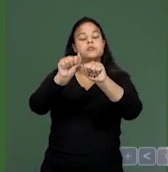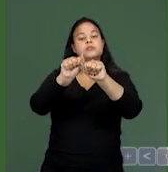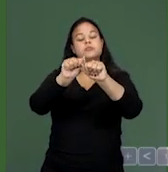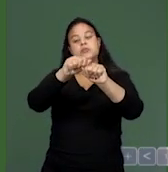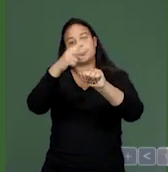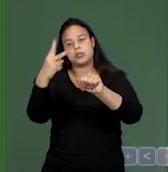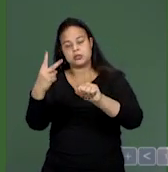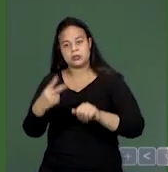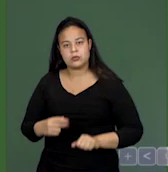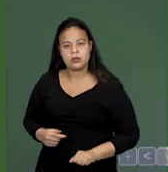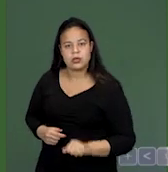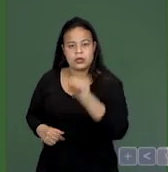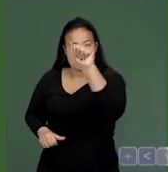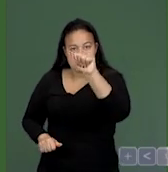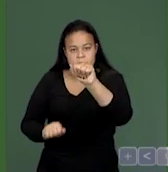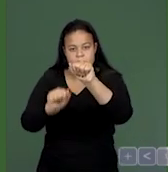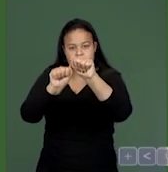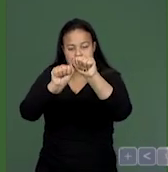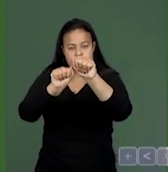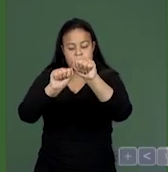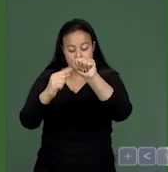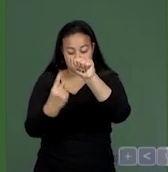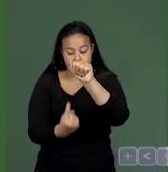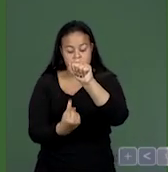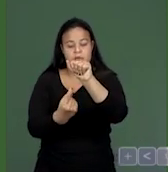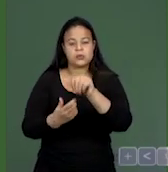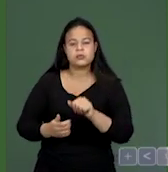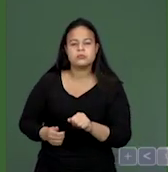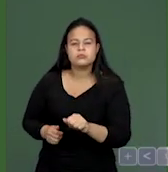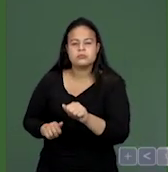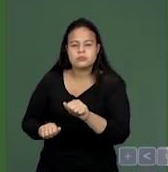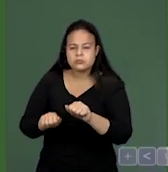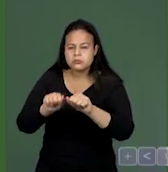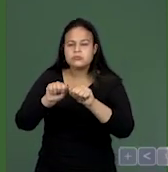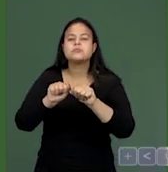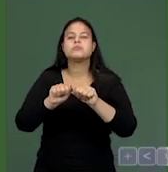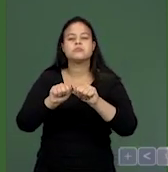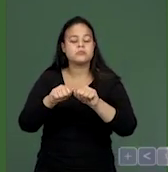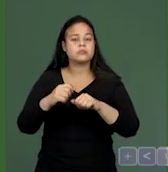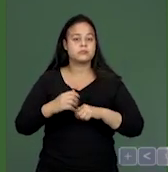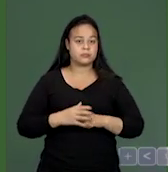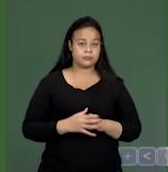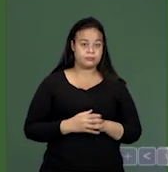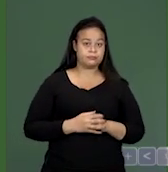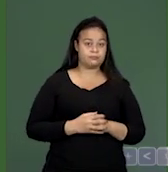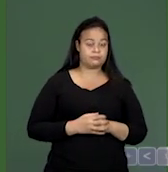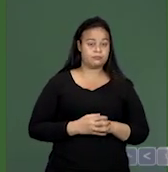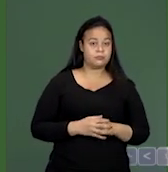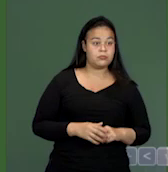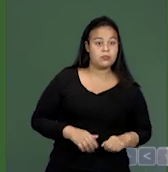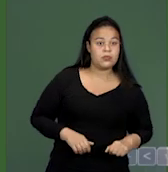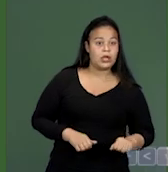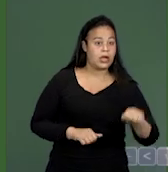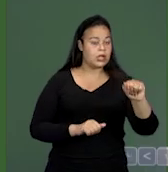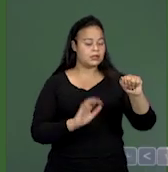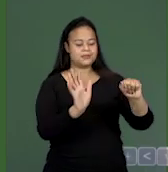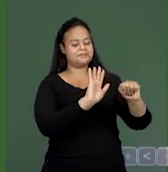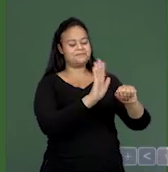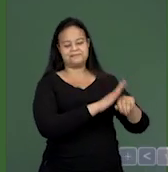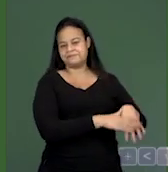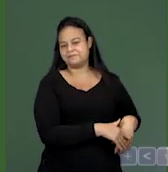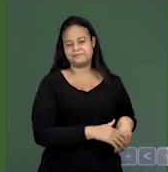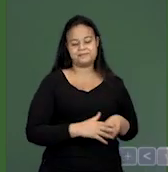2, azão, azinho. Para 1, azinho, azinho. Ou, no caso, eu não estou usando azão, não sei para que eu estou colocando azão